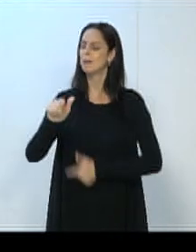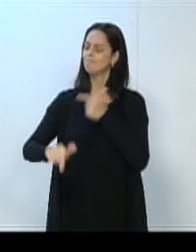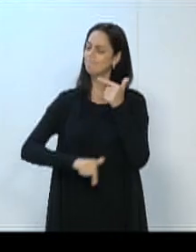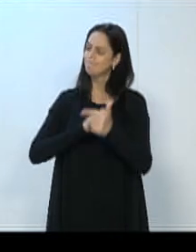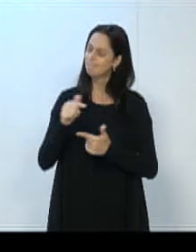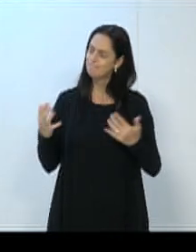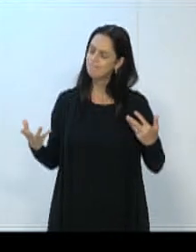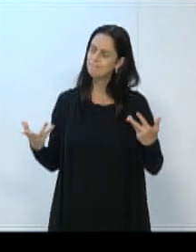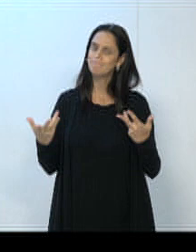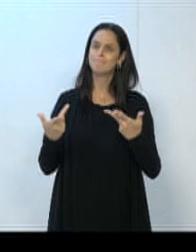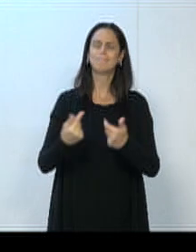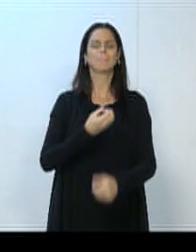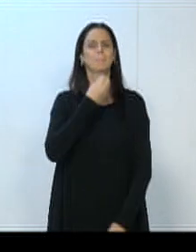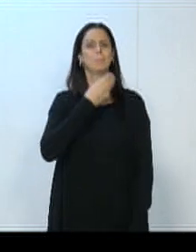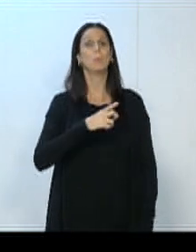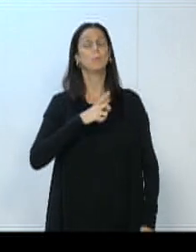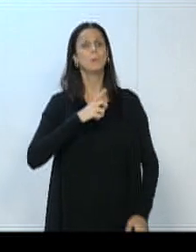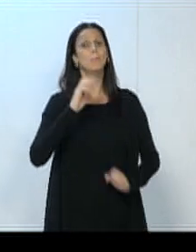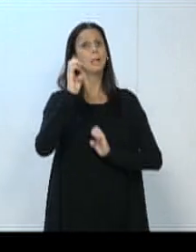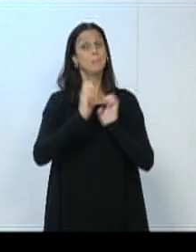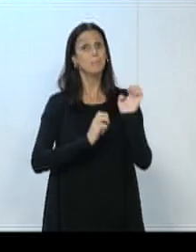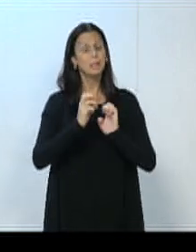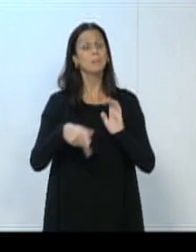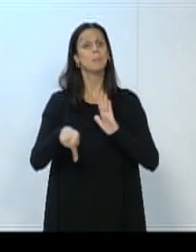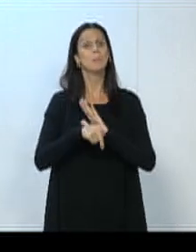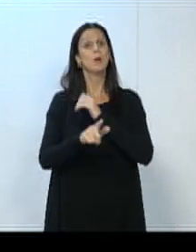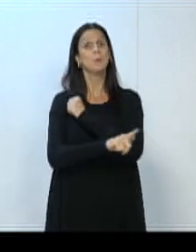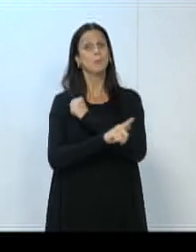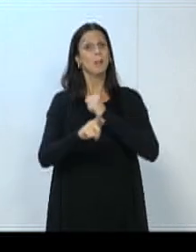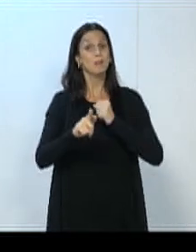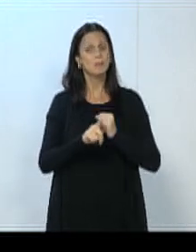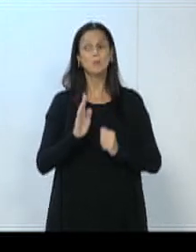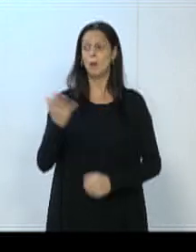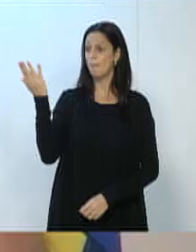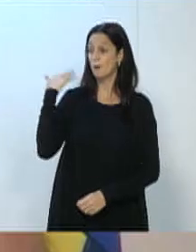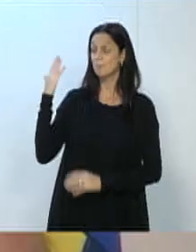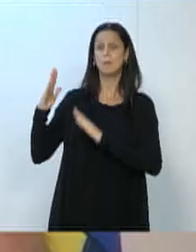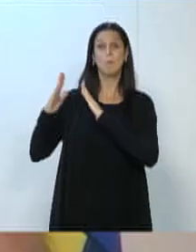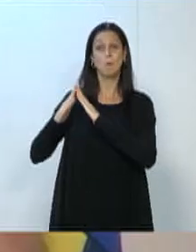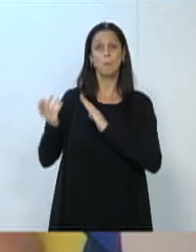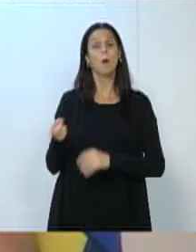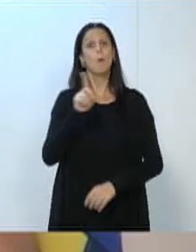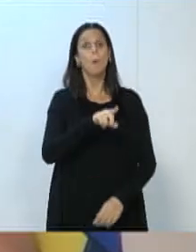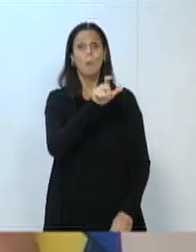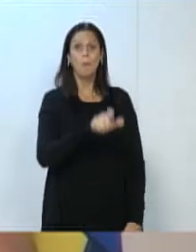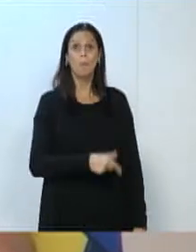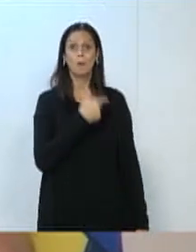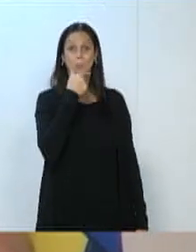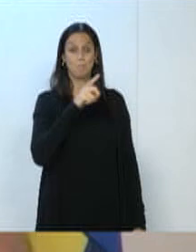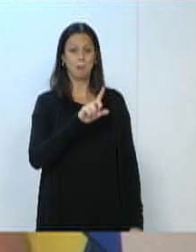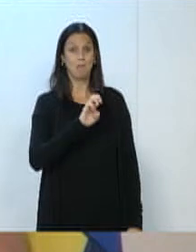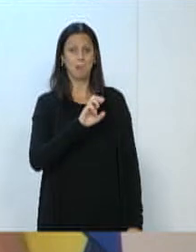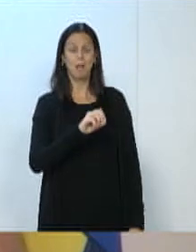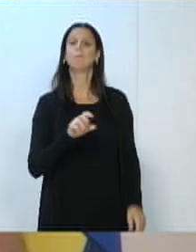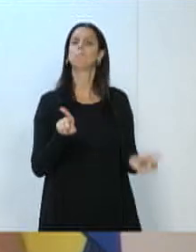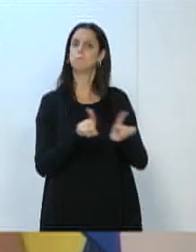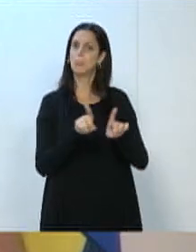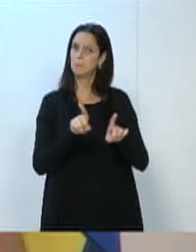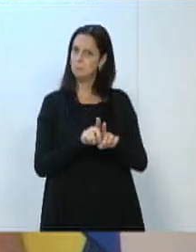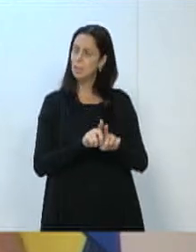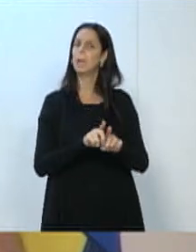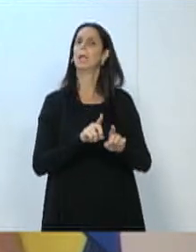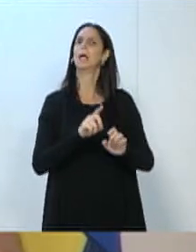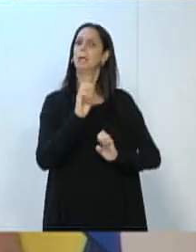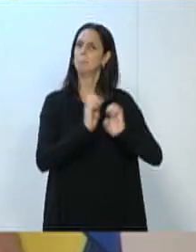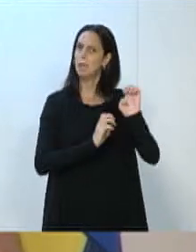trabalho que tem empresa no Garcia Moreno Garcia o Léo tá é importante O Empresário